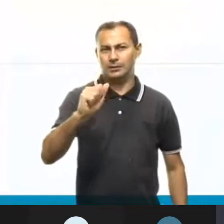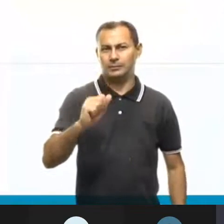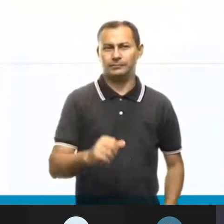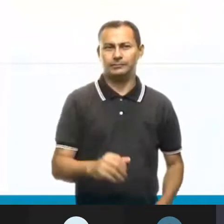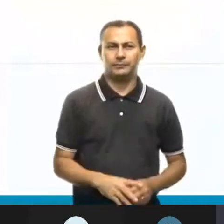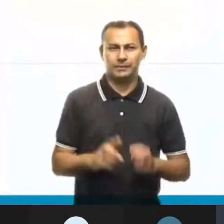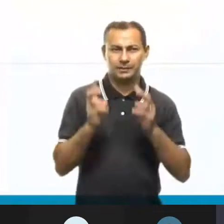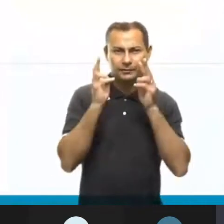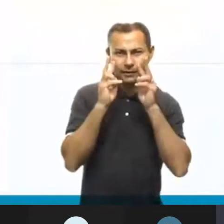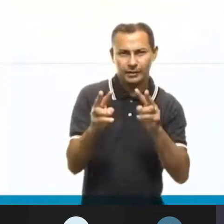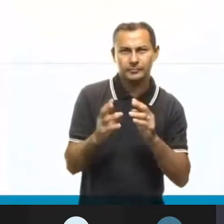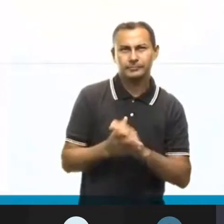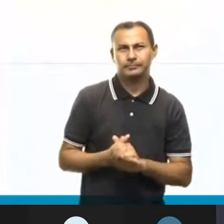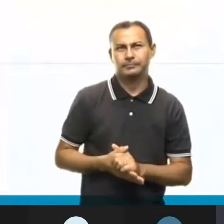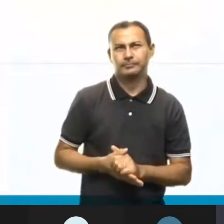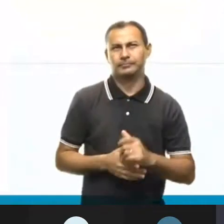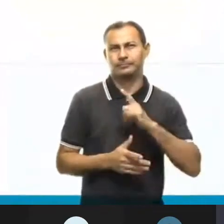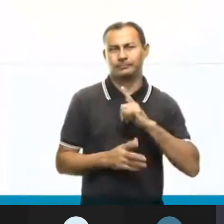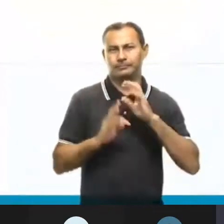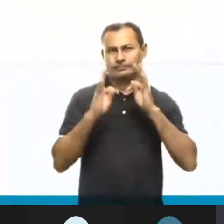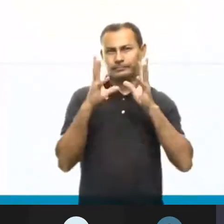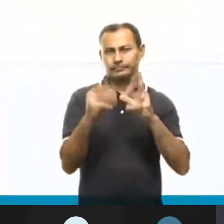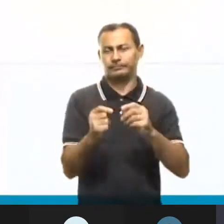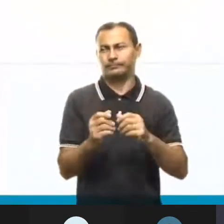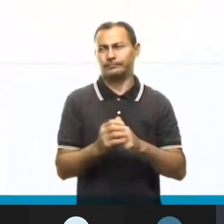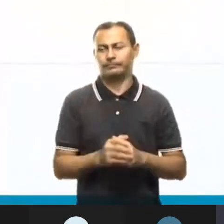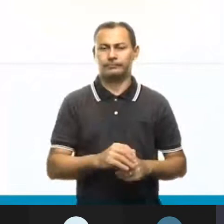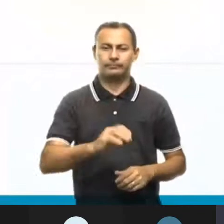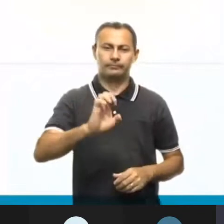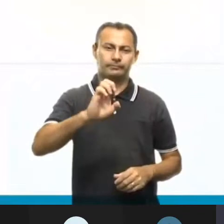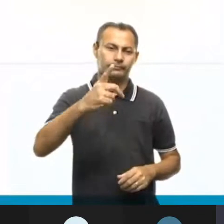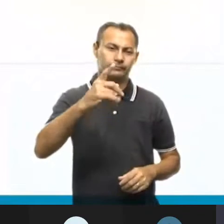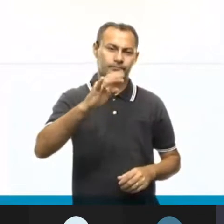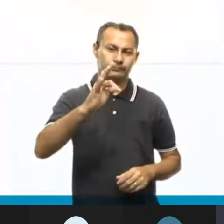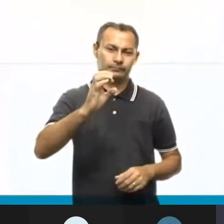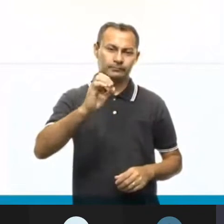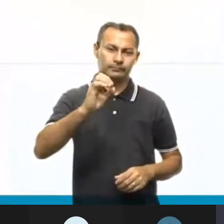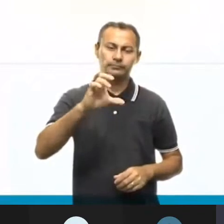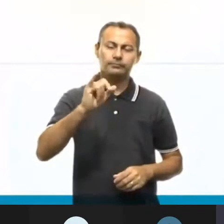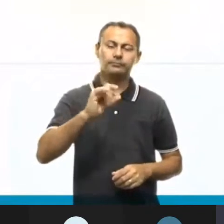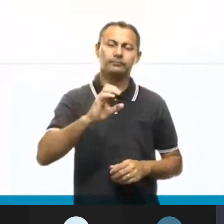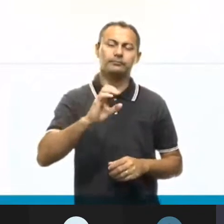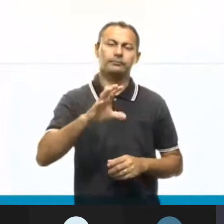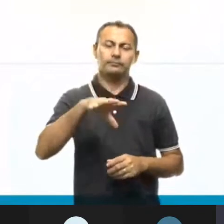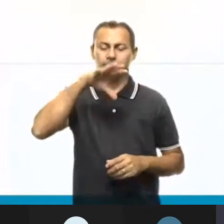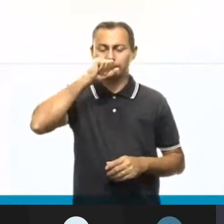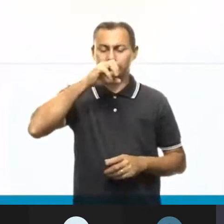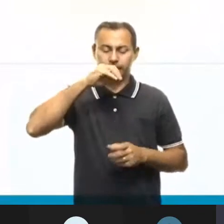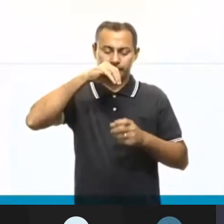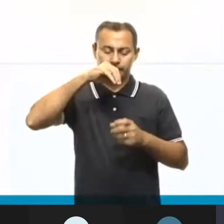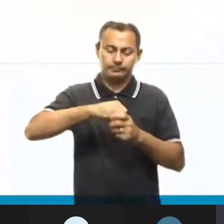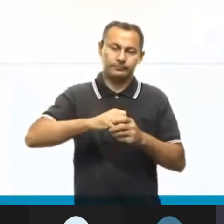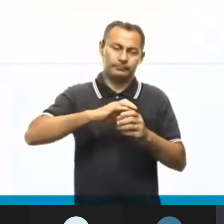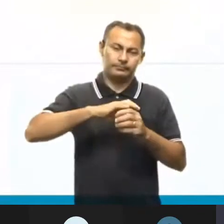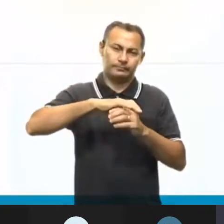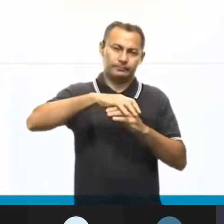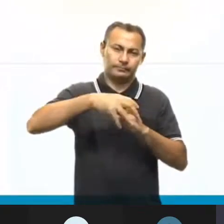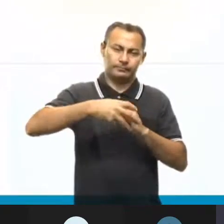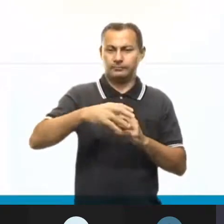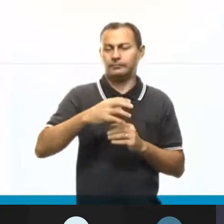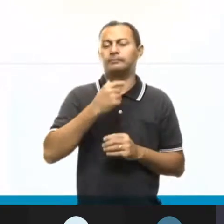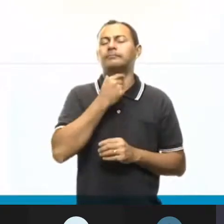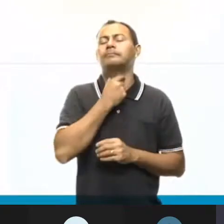você vai observar, né, que nós temos todo esse epitélio aqui respiratório revestindo o interior da traqueia